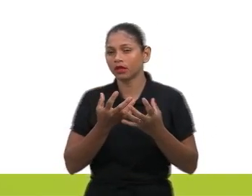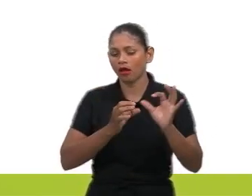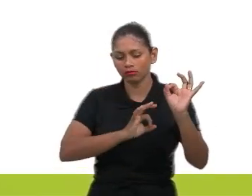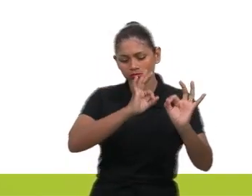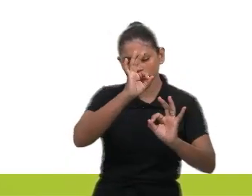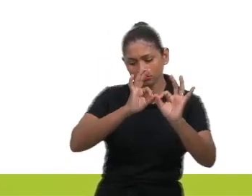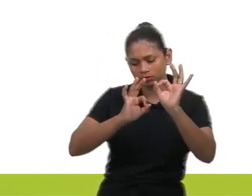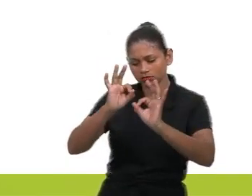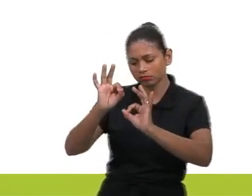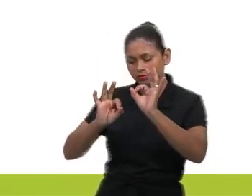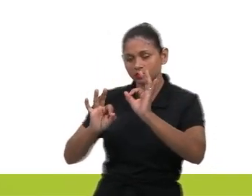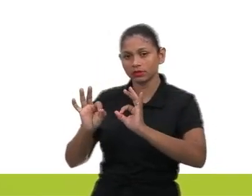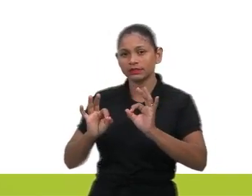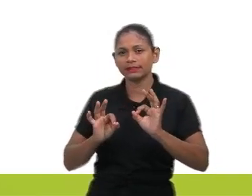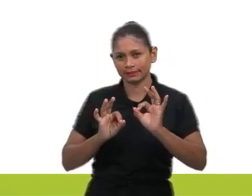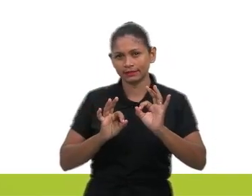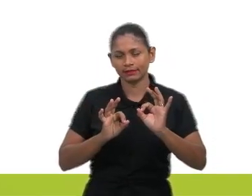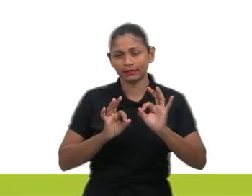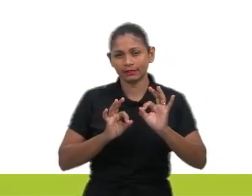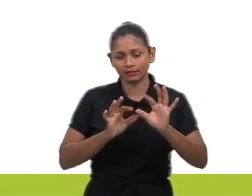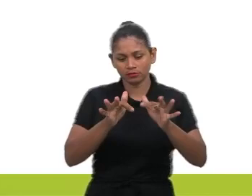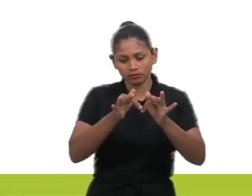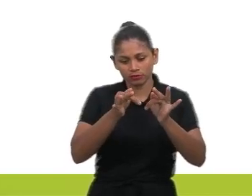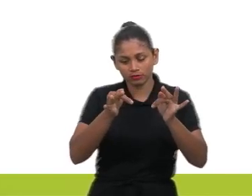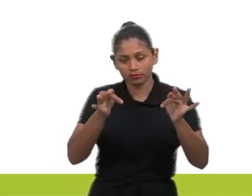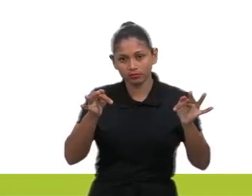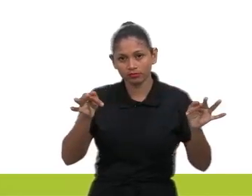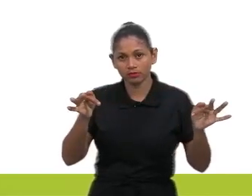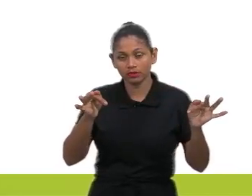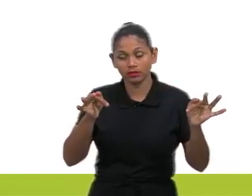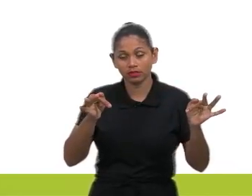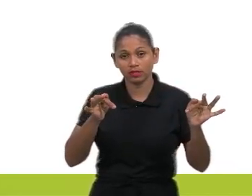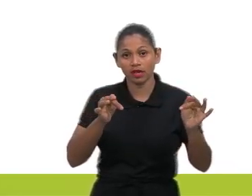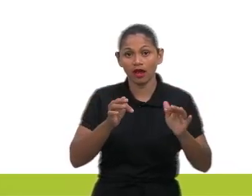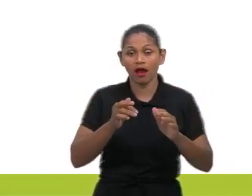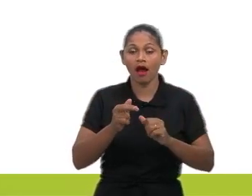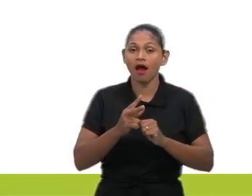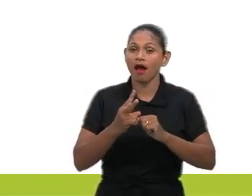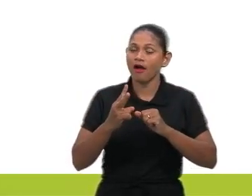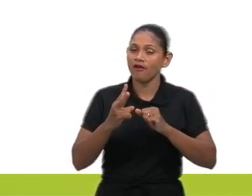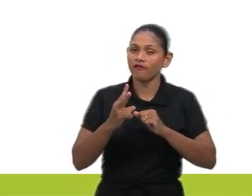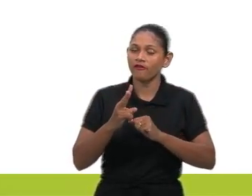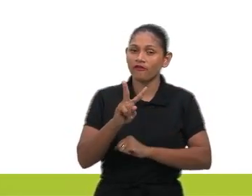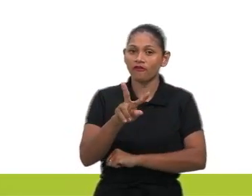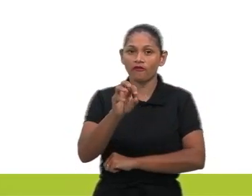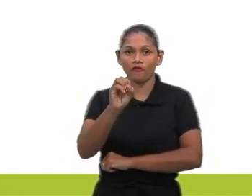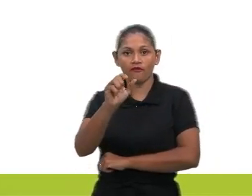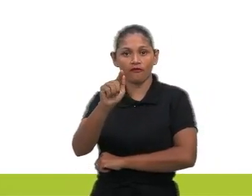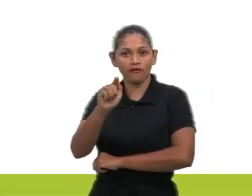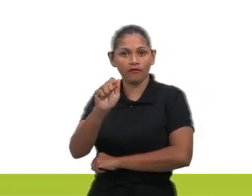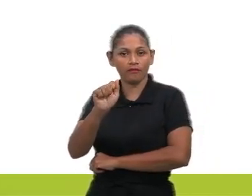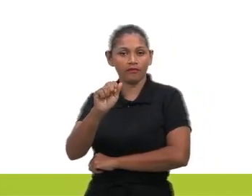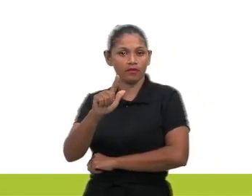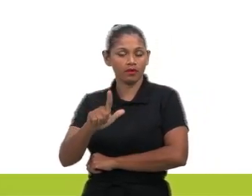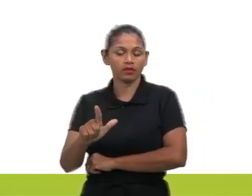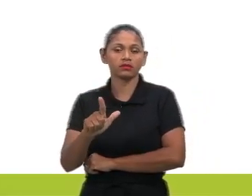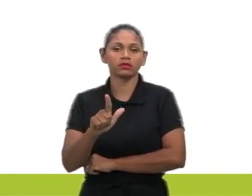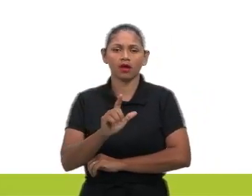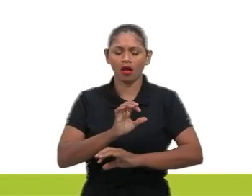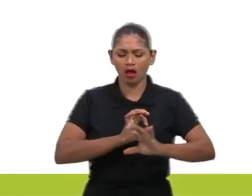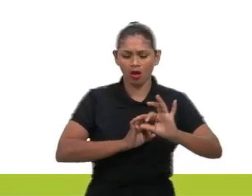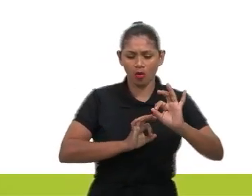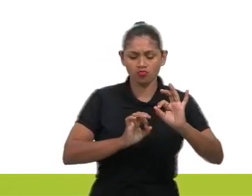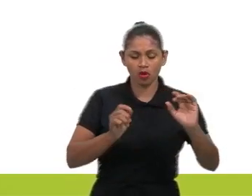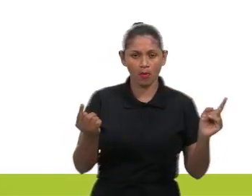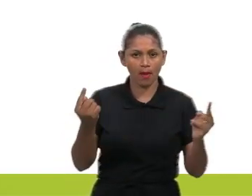frase I am a Potter, né? Então, de tal forma que as vogais e consoantes aparecessem sempre intercaladas e